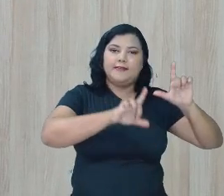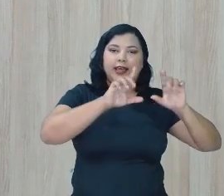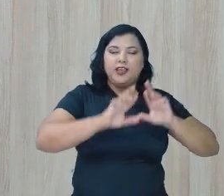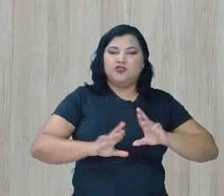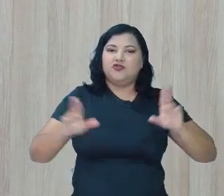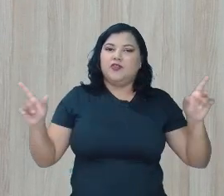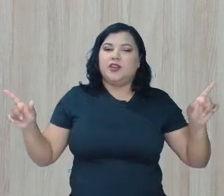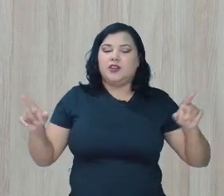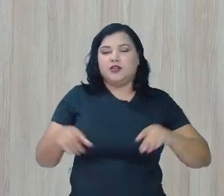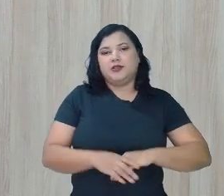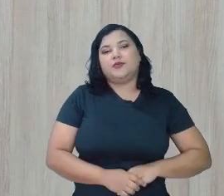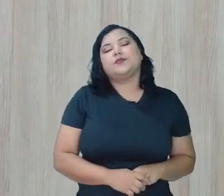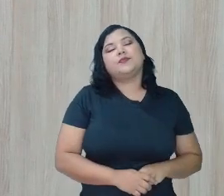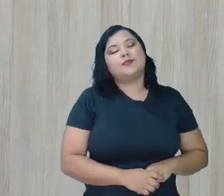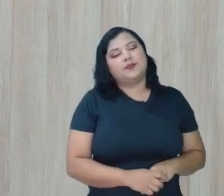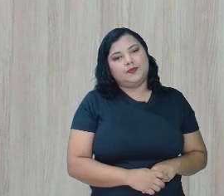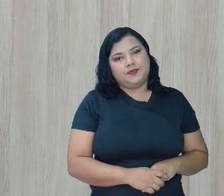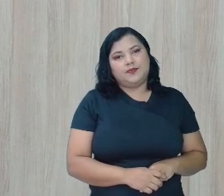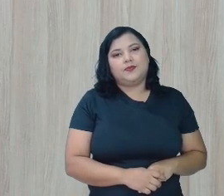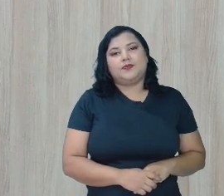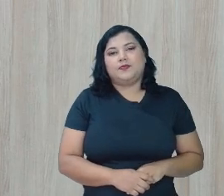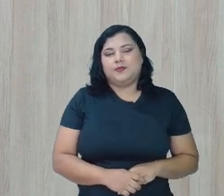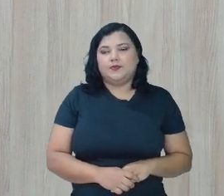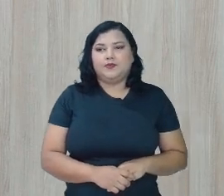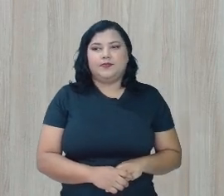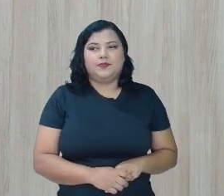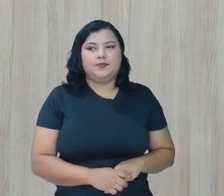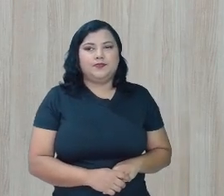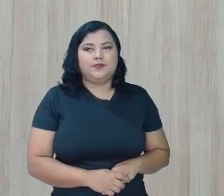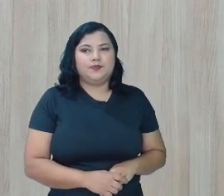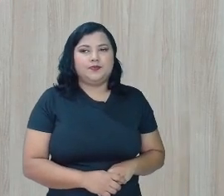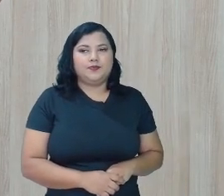diferente. Então, é essas diferenças que existem.